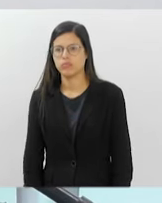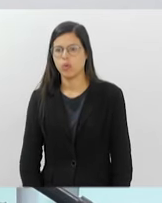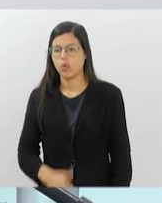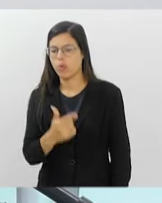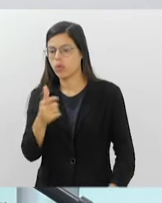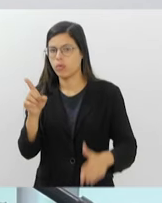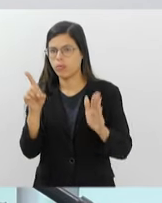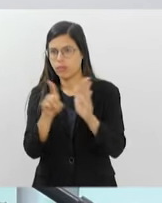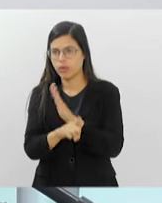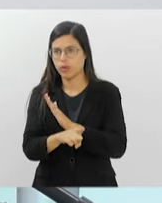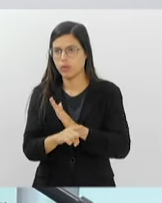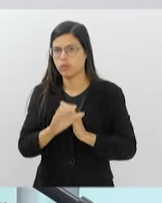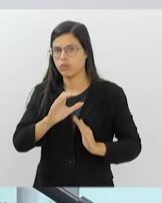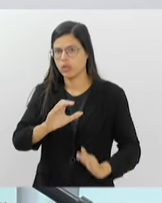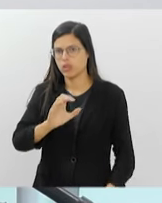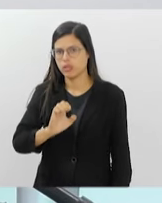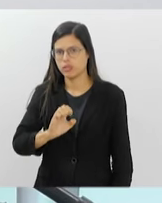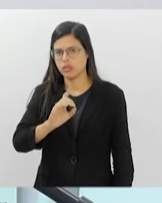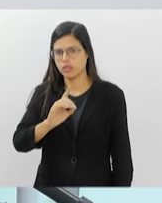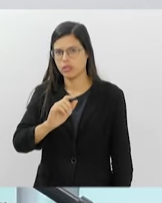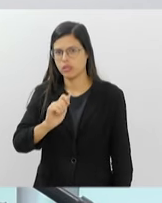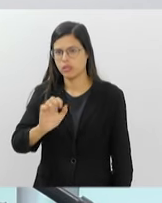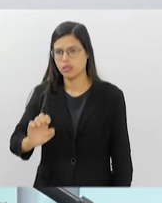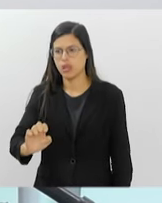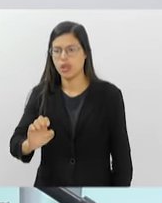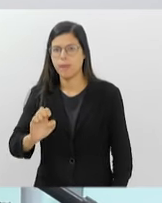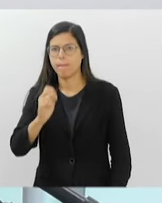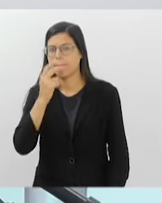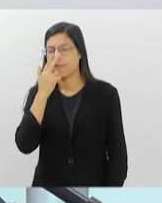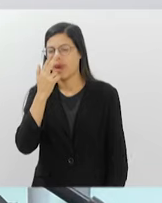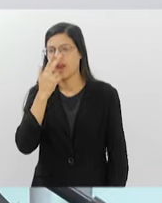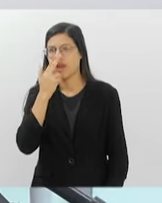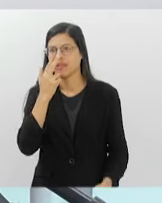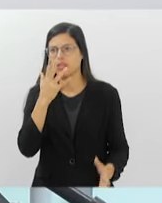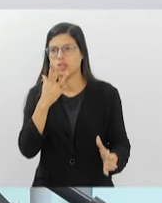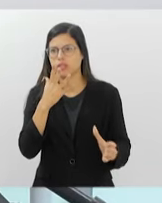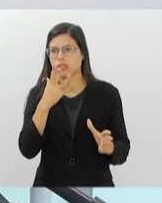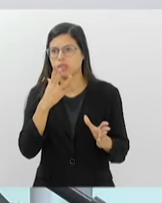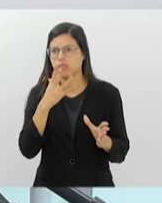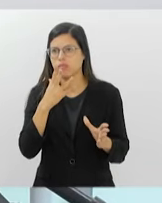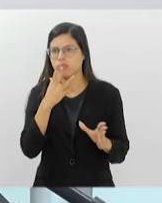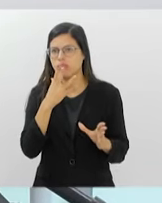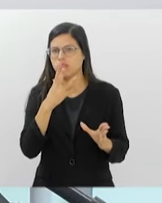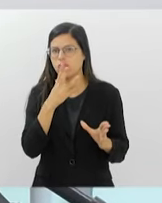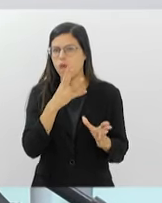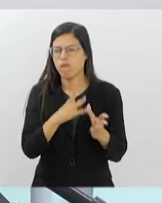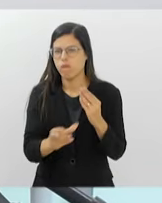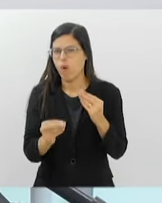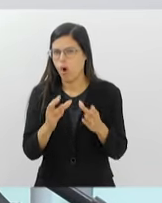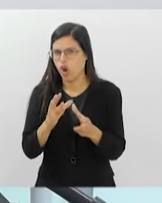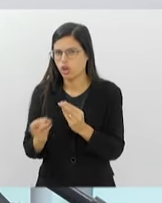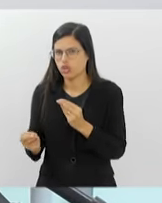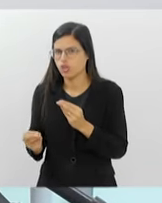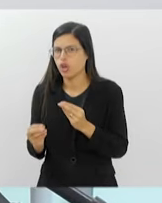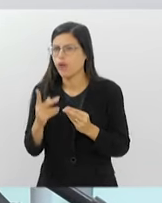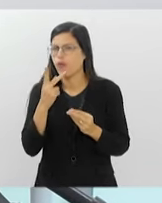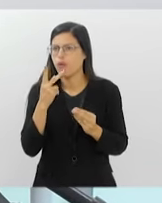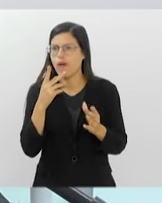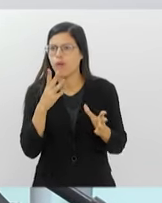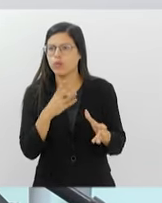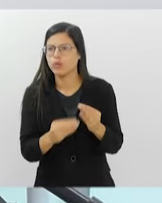a cedai anda fugindo do que lhe compete a eu falo fugindo porque